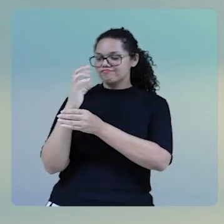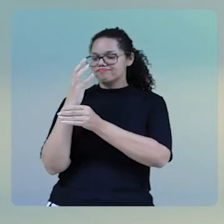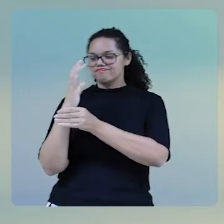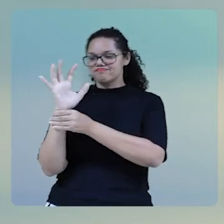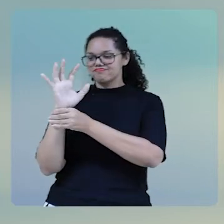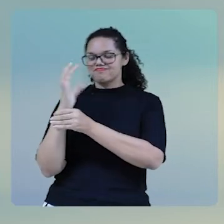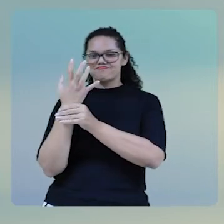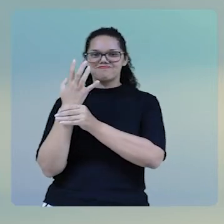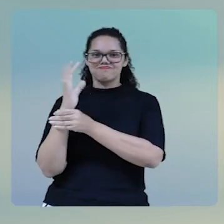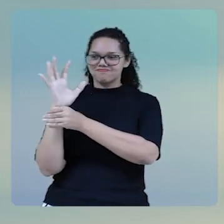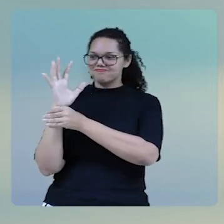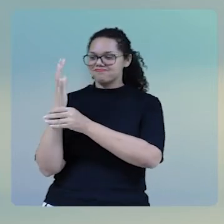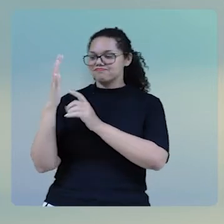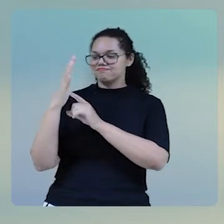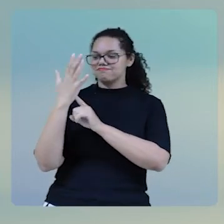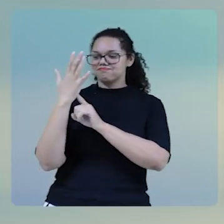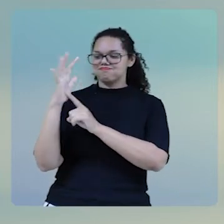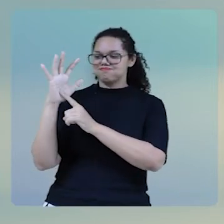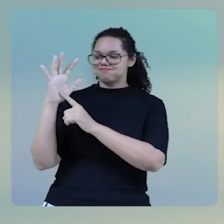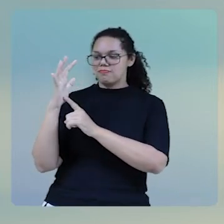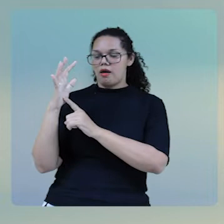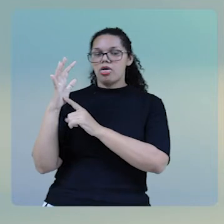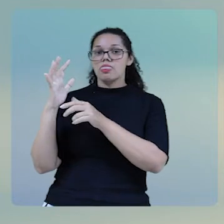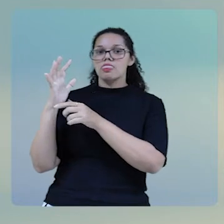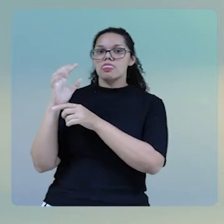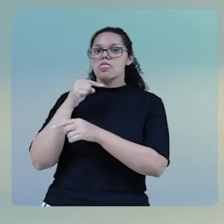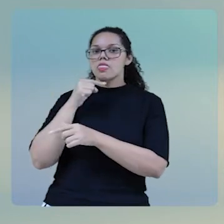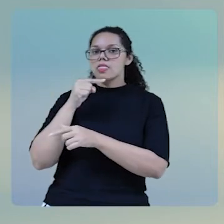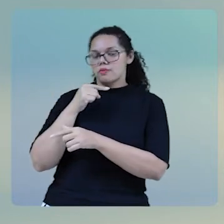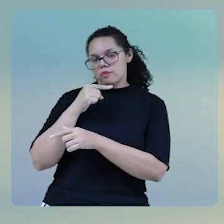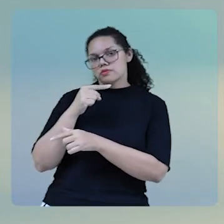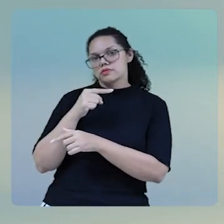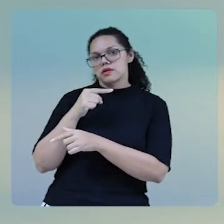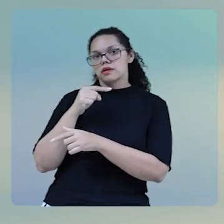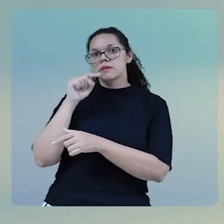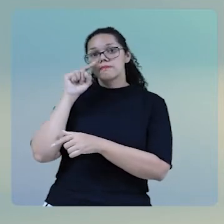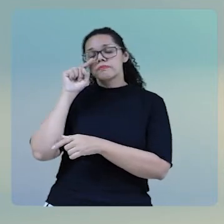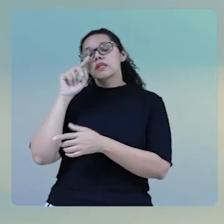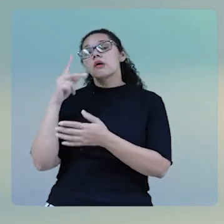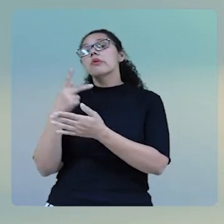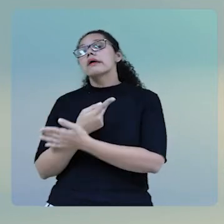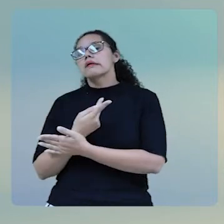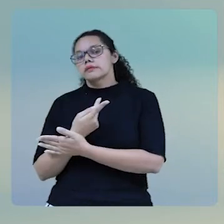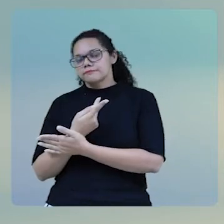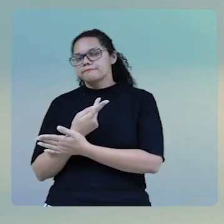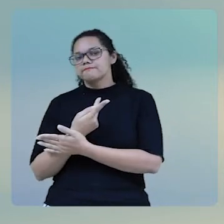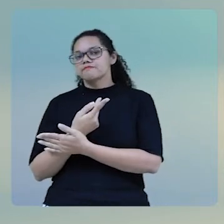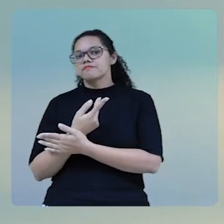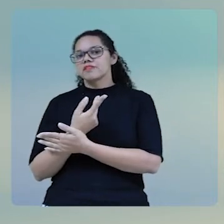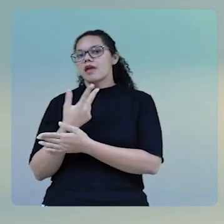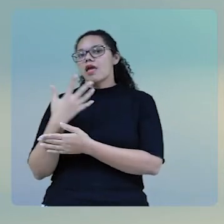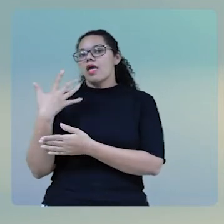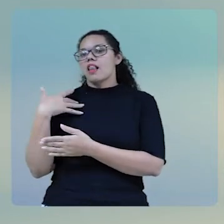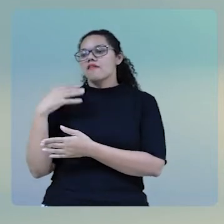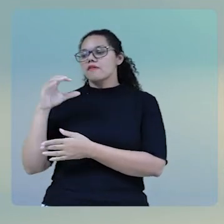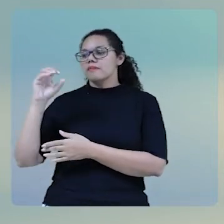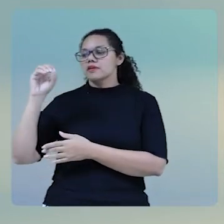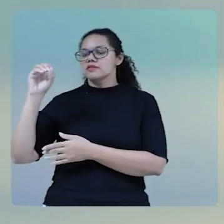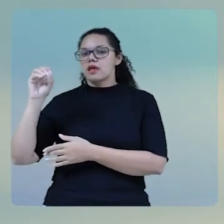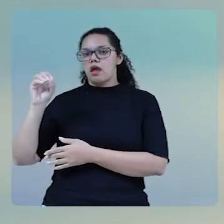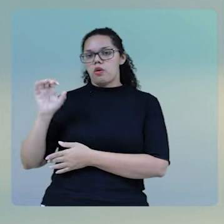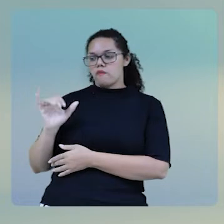você trava algum motor, a tua força eletromotriz, que normalmente ela existe, ela vai para 0